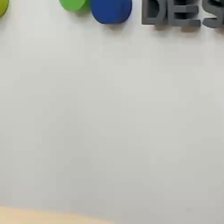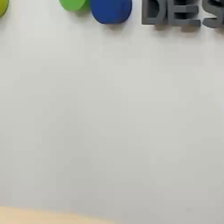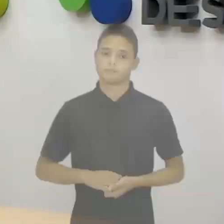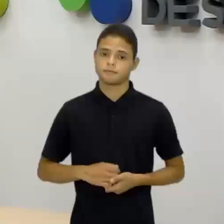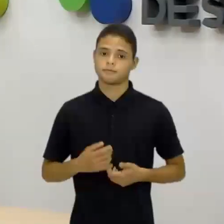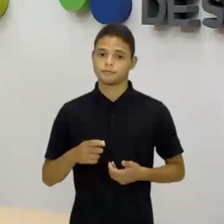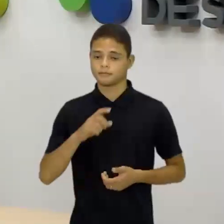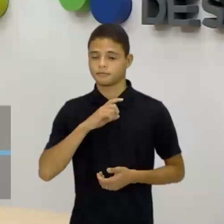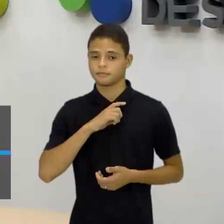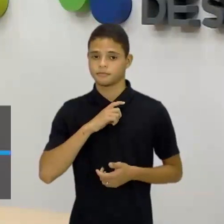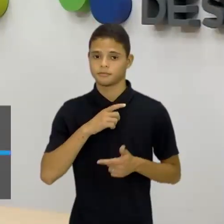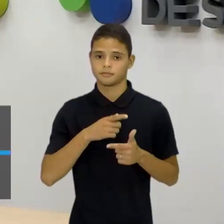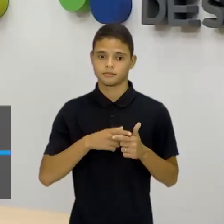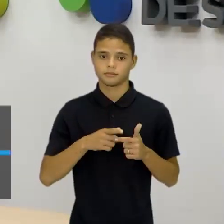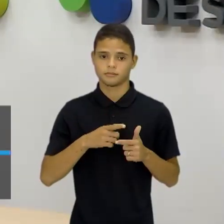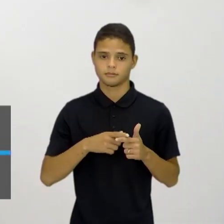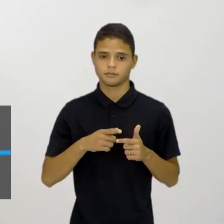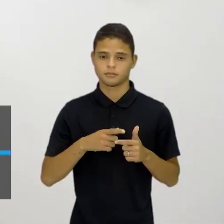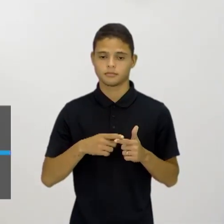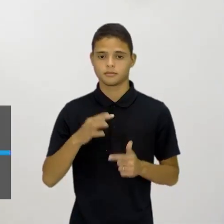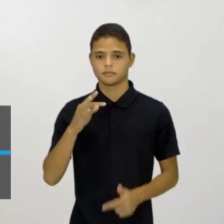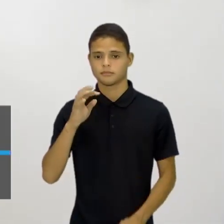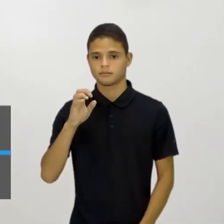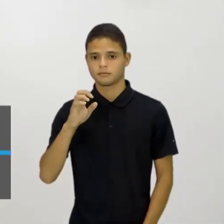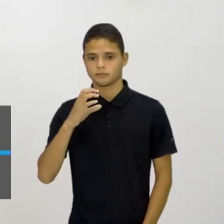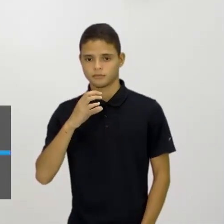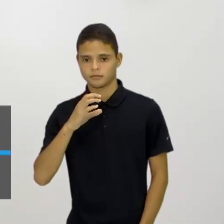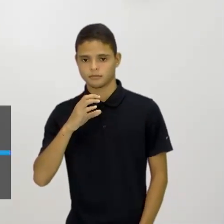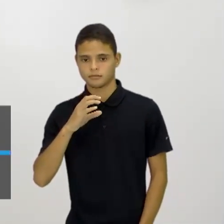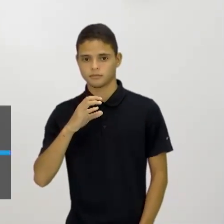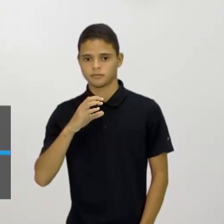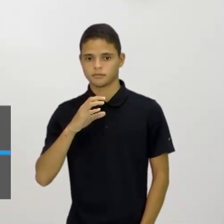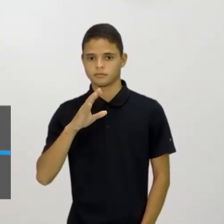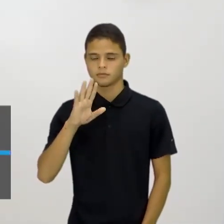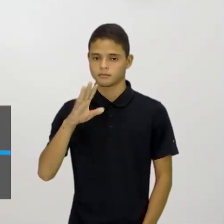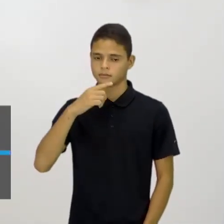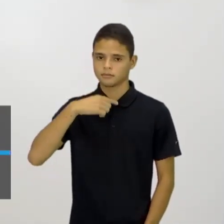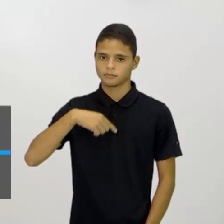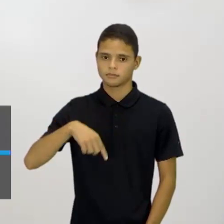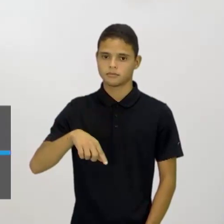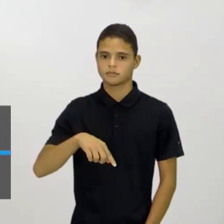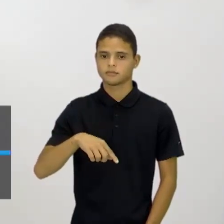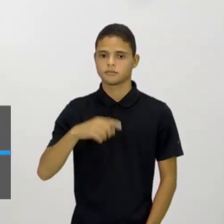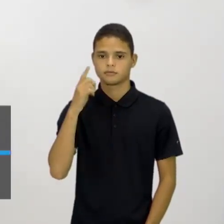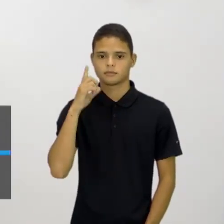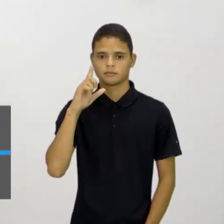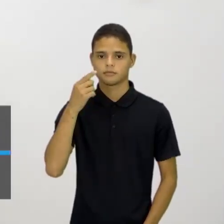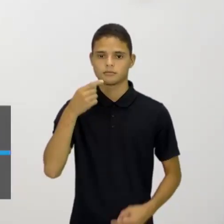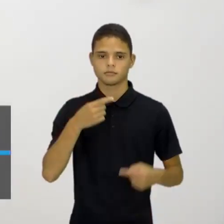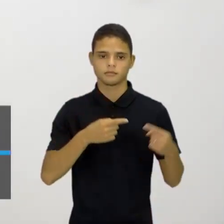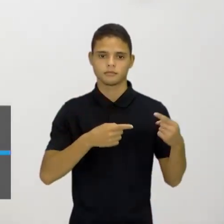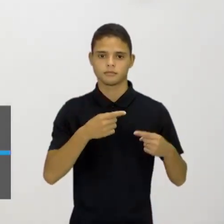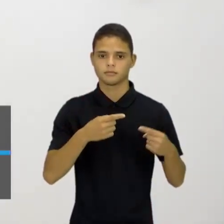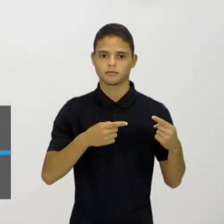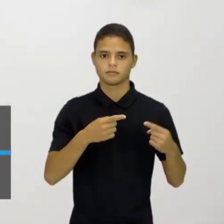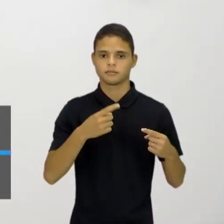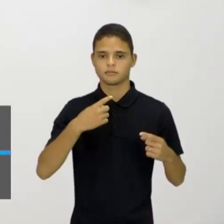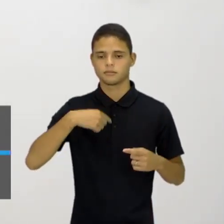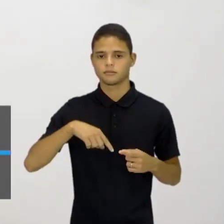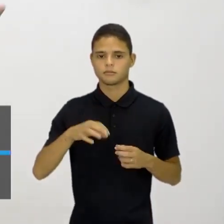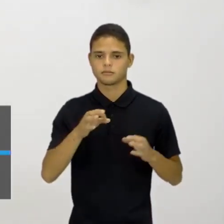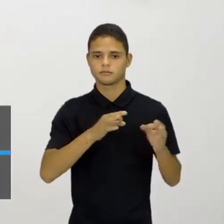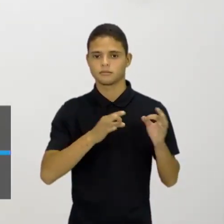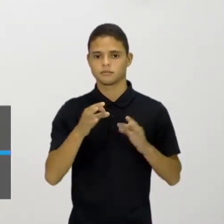nós temos um problema também aqui técnico que ocorreu mas também não impede que a gente também discuta não é uma provocação que fizemos né